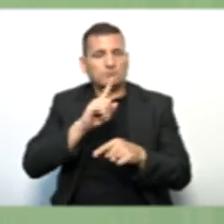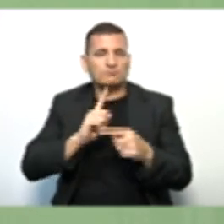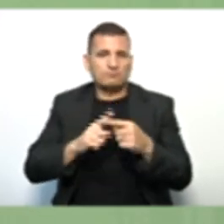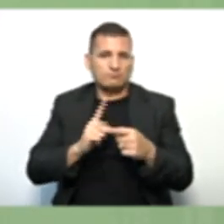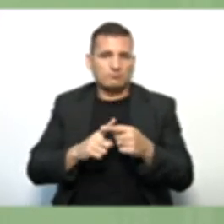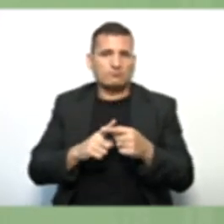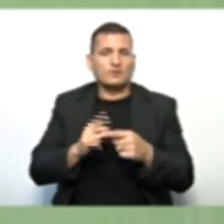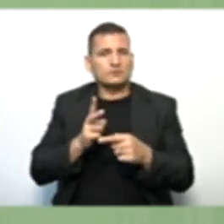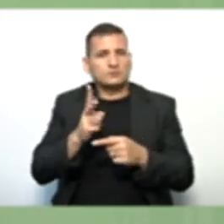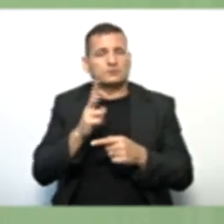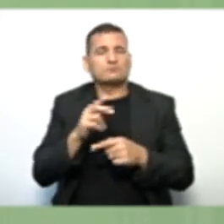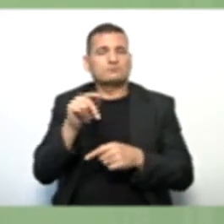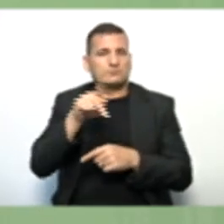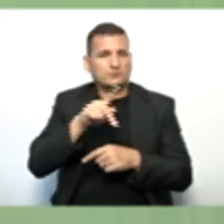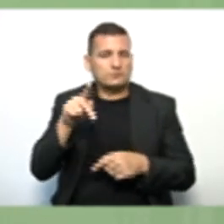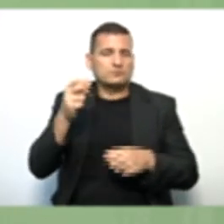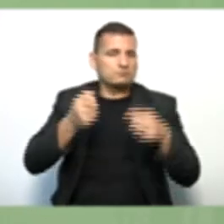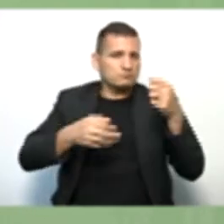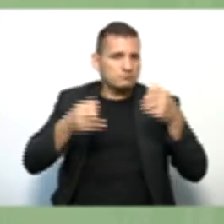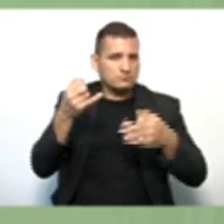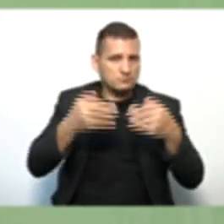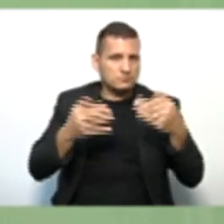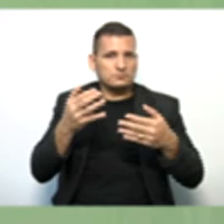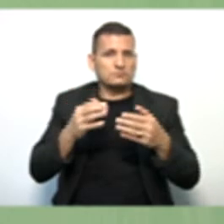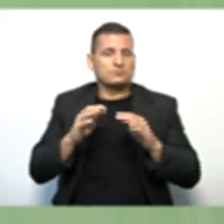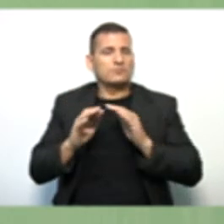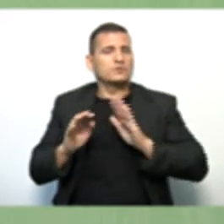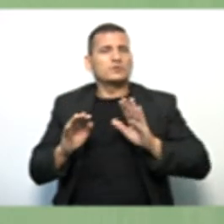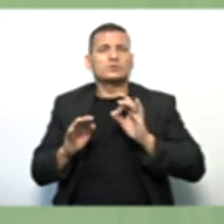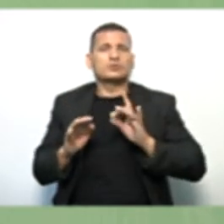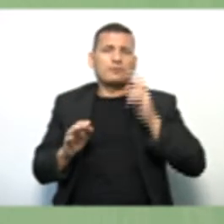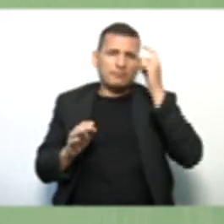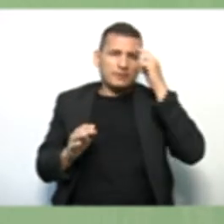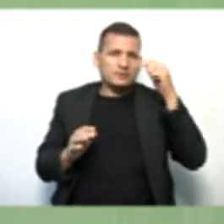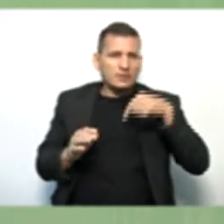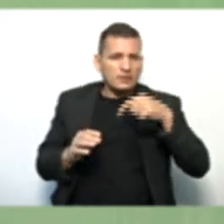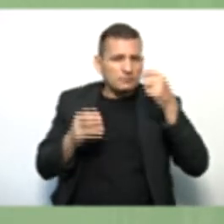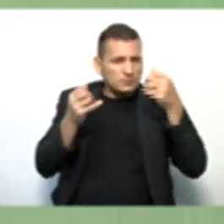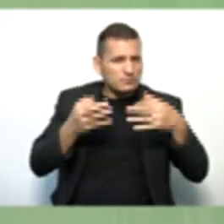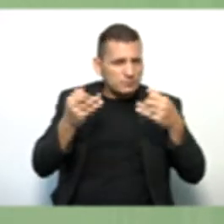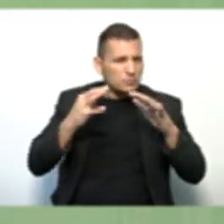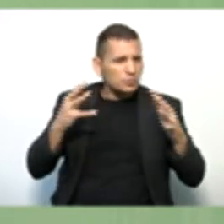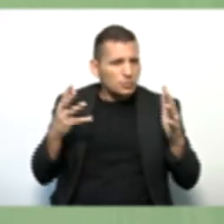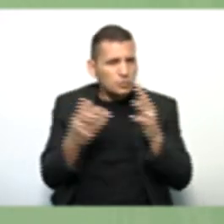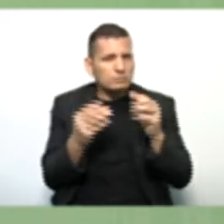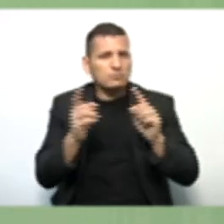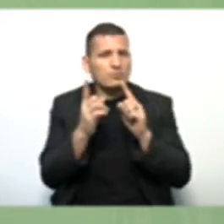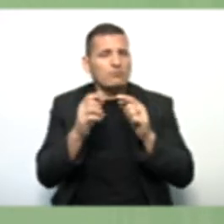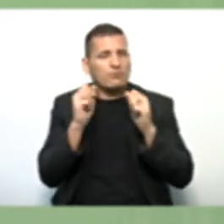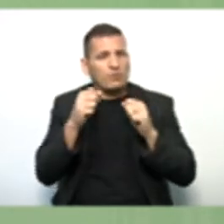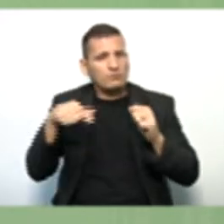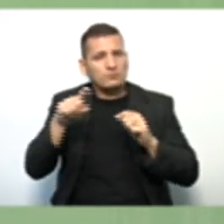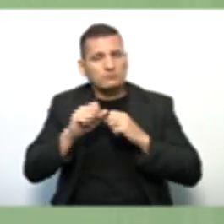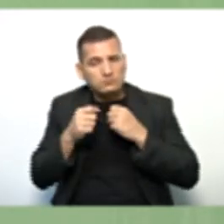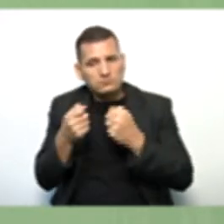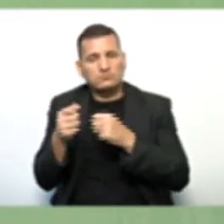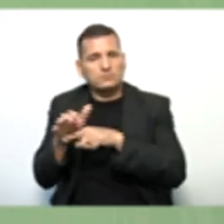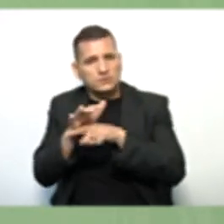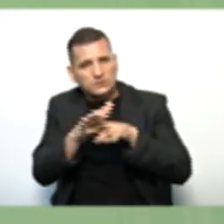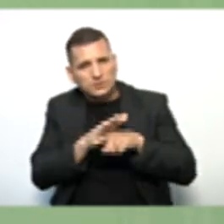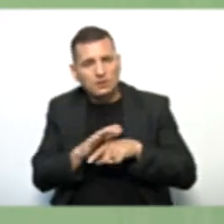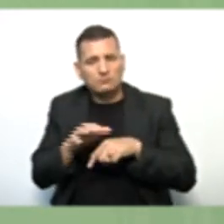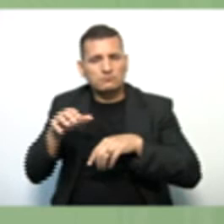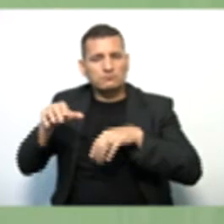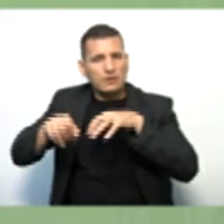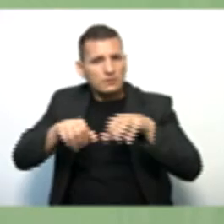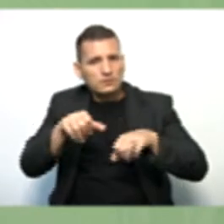dos professores que estão falando pra vocês, tá, gente? Não fico se contente com o que a gente fala aqui, não. Vamos pesquisar, vamos procurar, vamos buscar sempre, tá? Isso faz parte. Mas